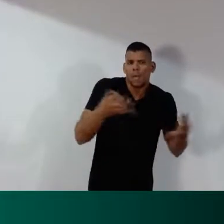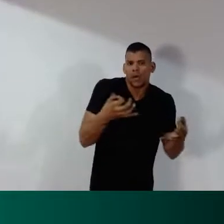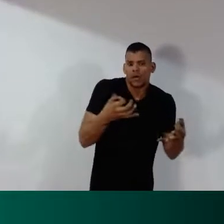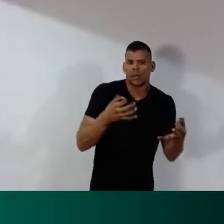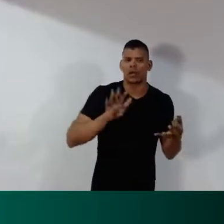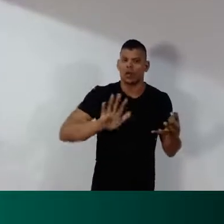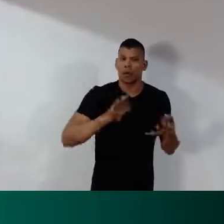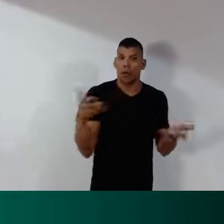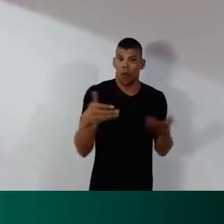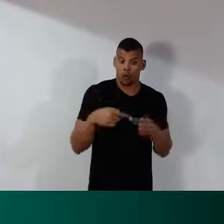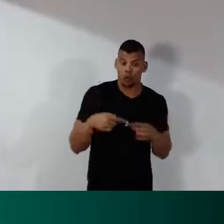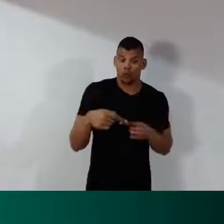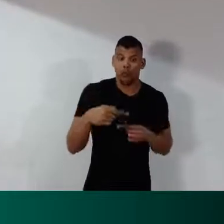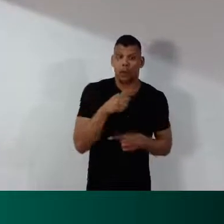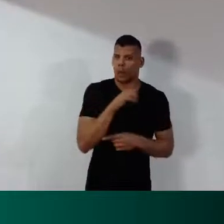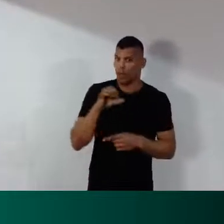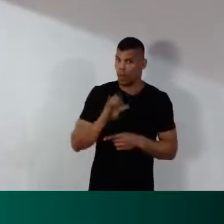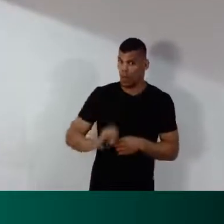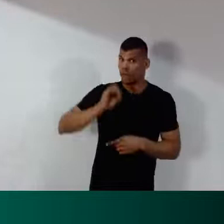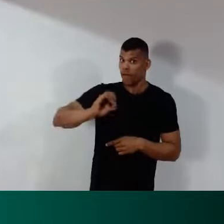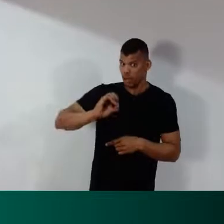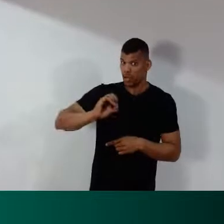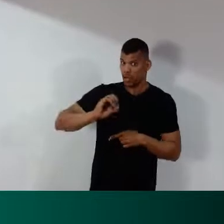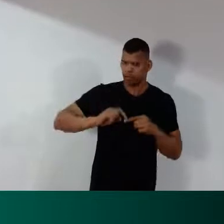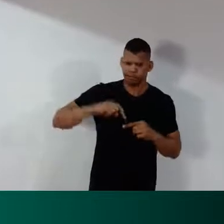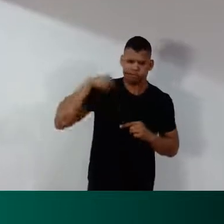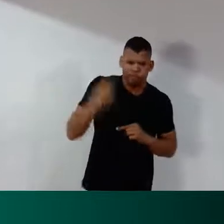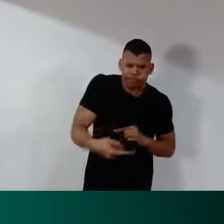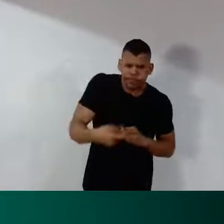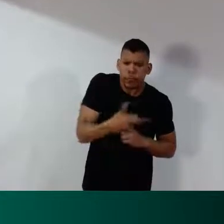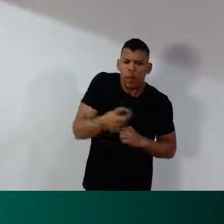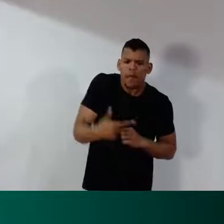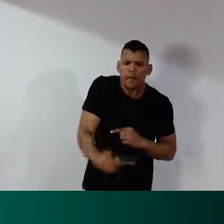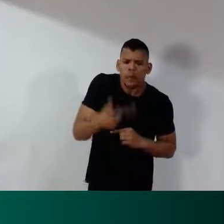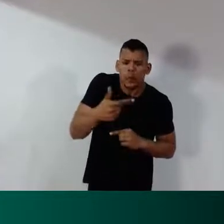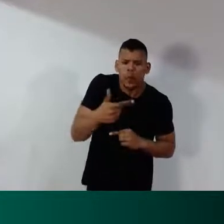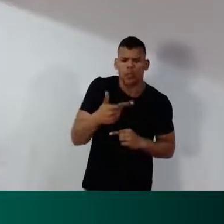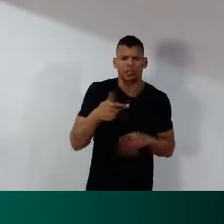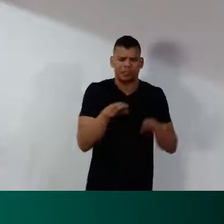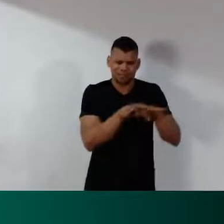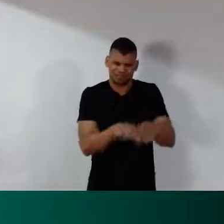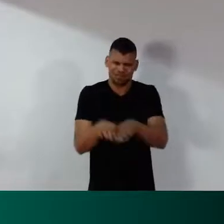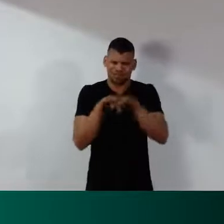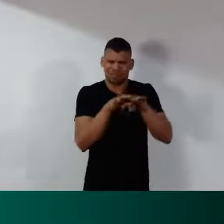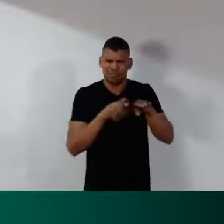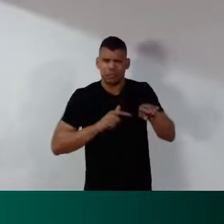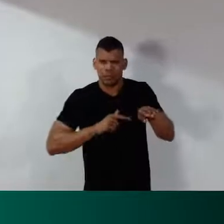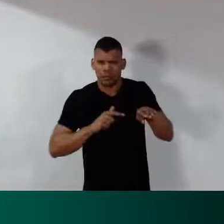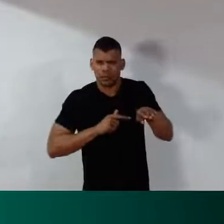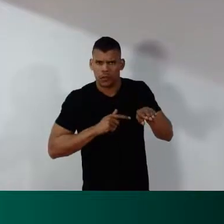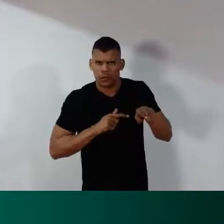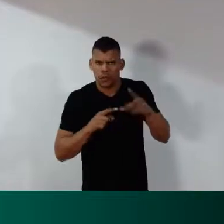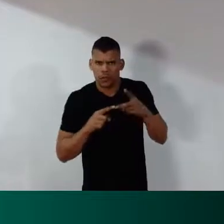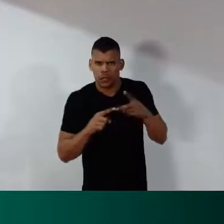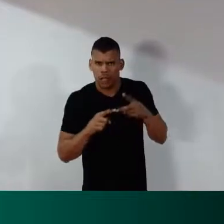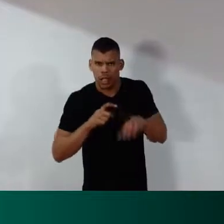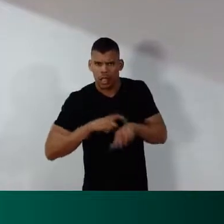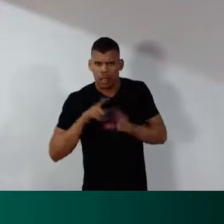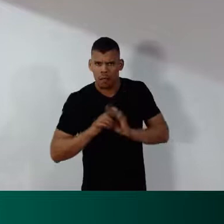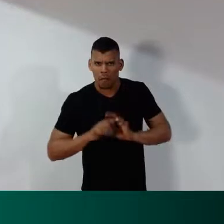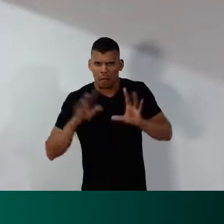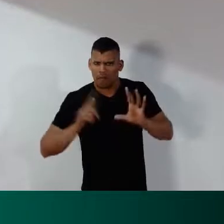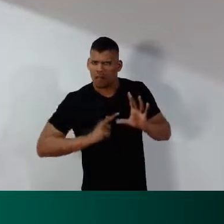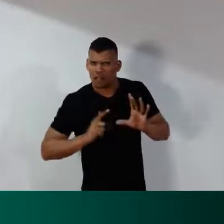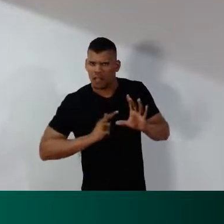anos depois a gente viu que nada disso aconteceu e para ou se aconteceu aconteceu para um